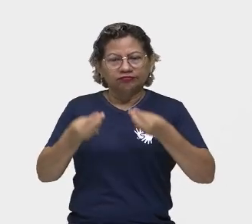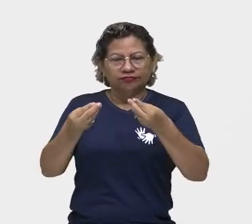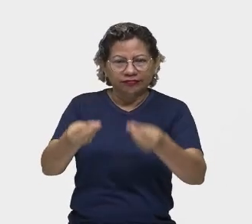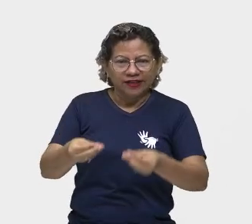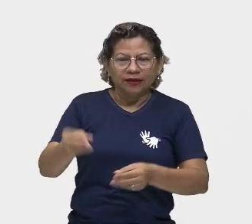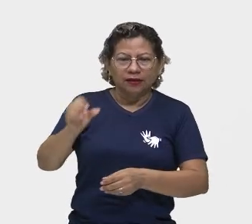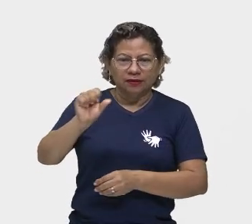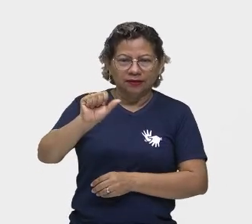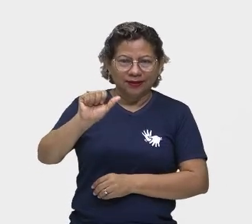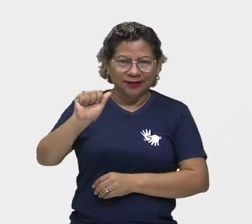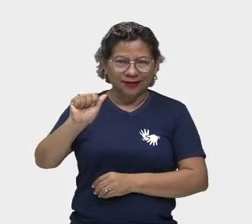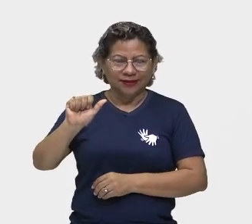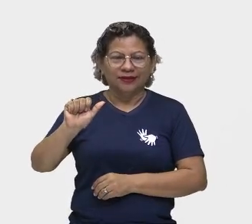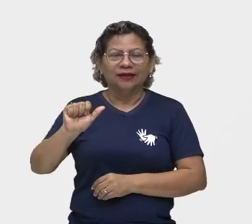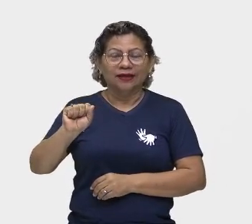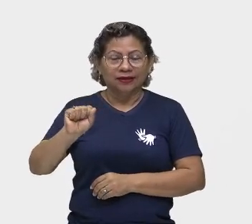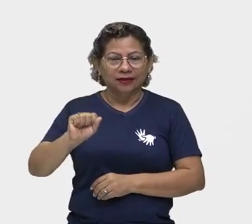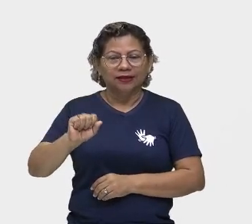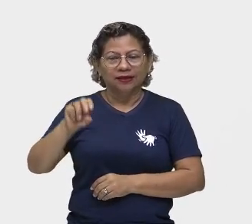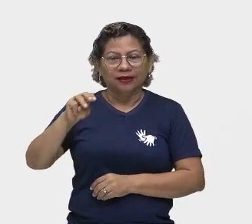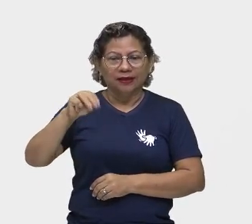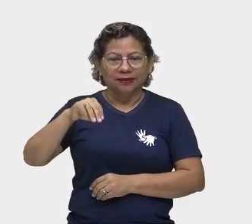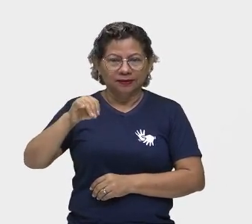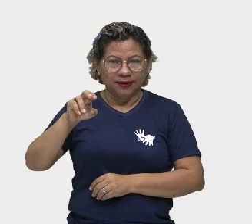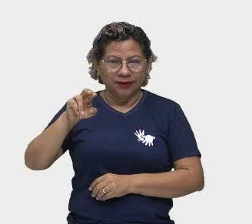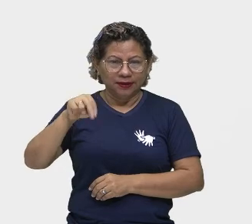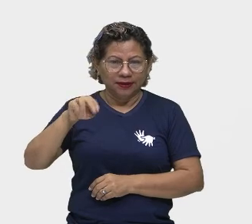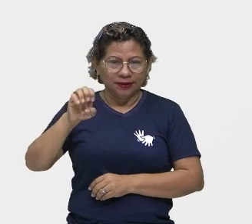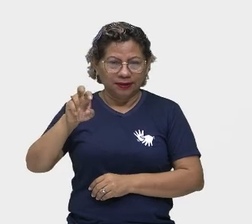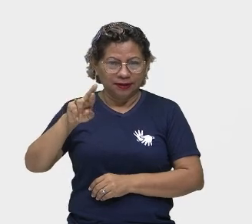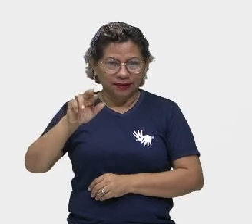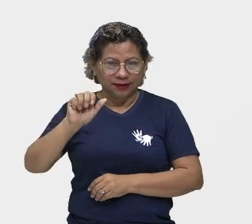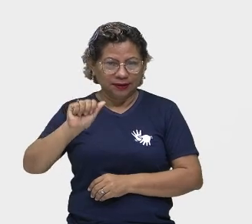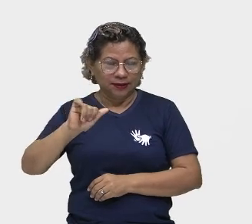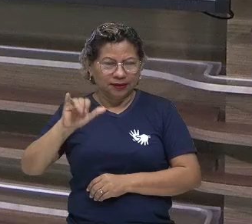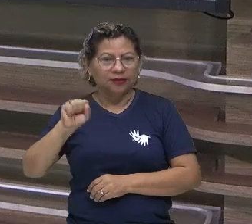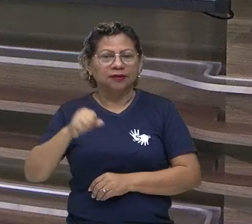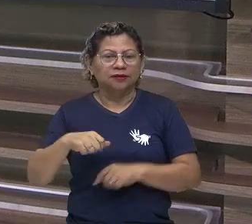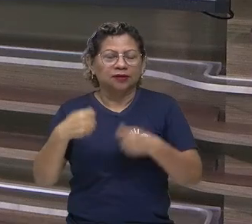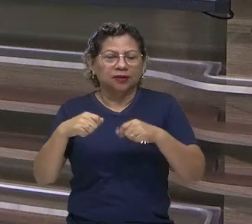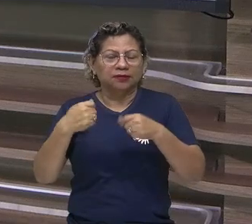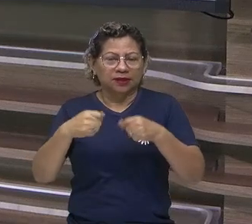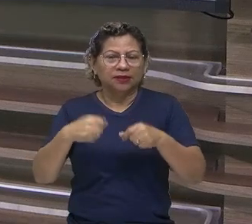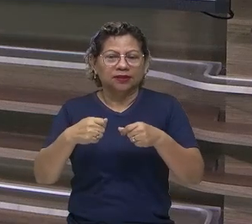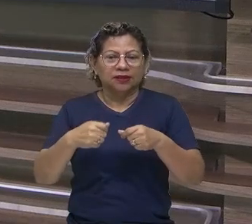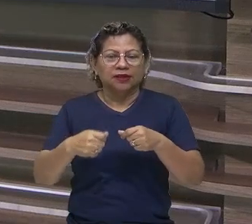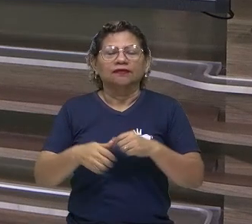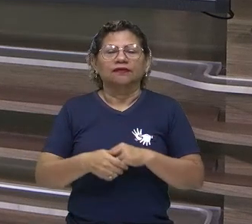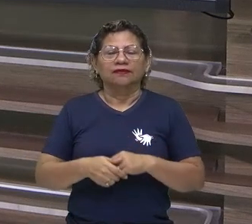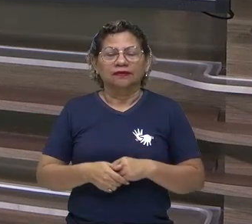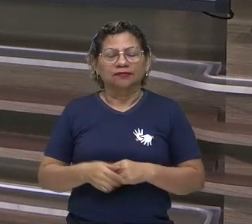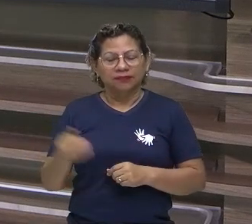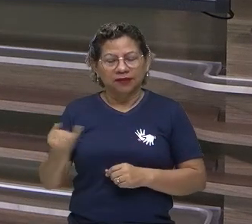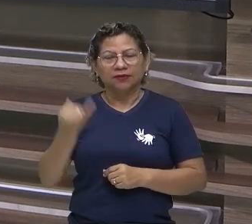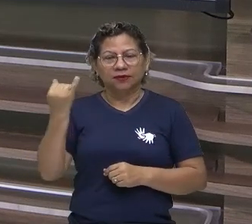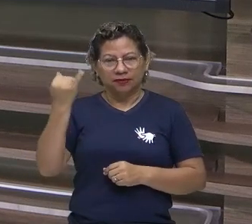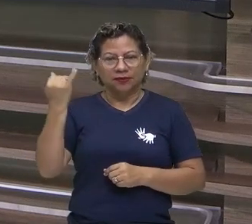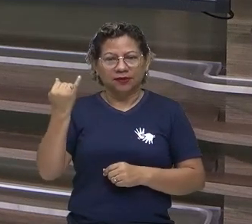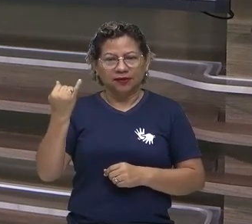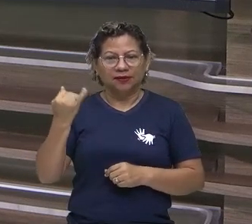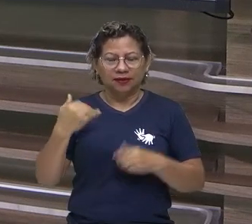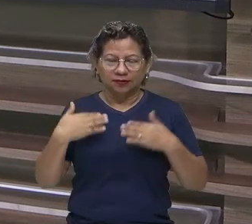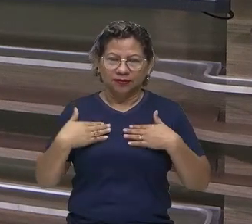né a gente tem ali o cálcio que fica armazenado de nossos ossos com o organismo precisa ele consegue obter esses sais minerais